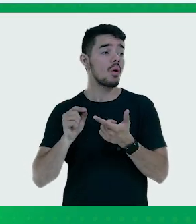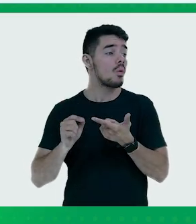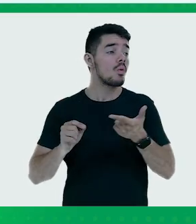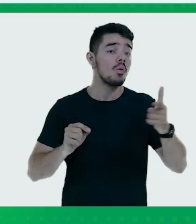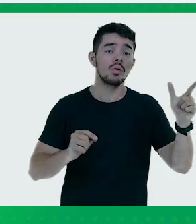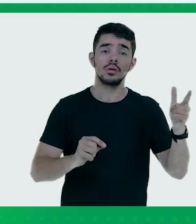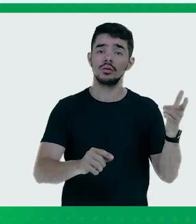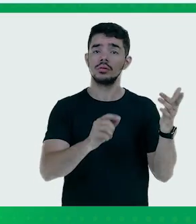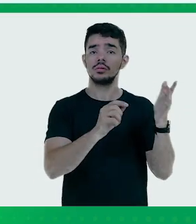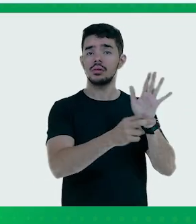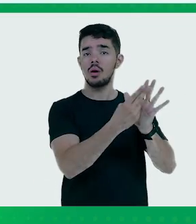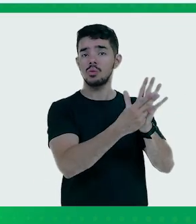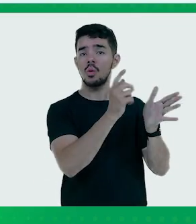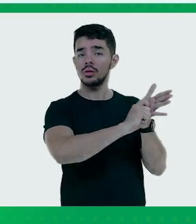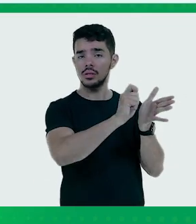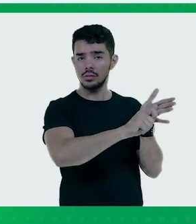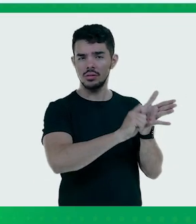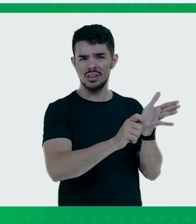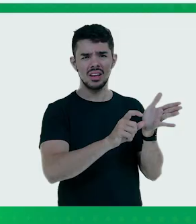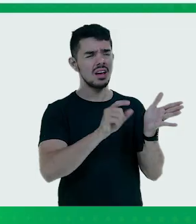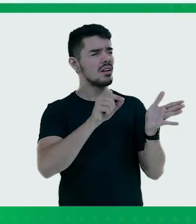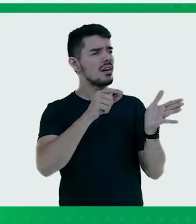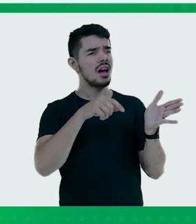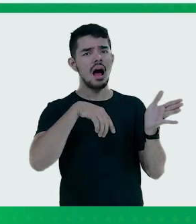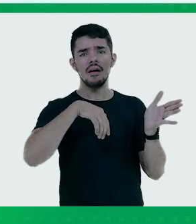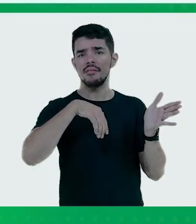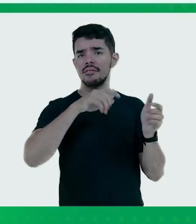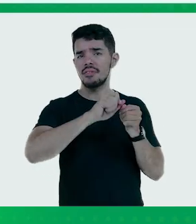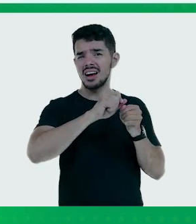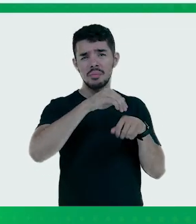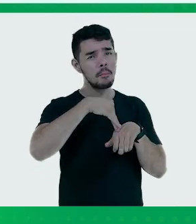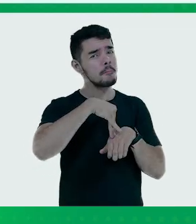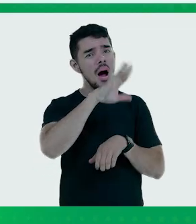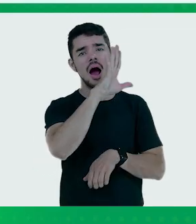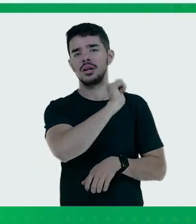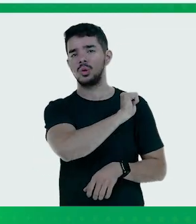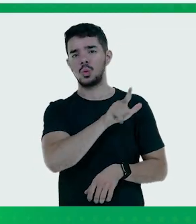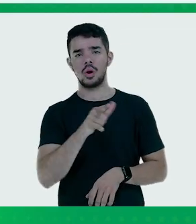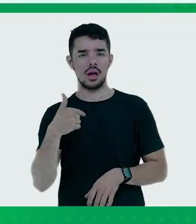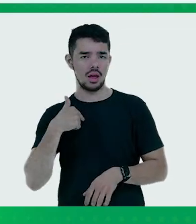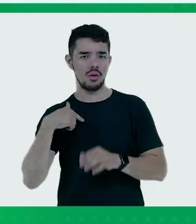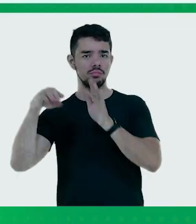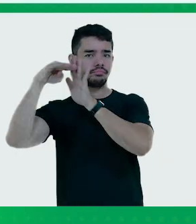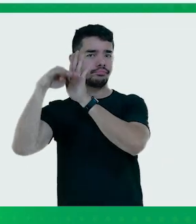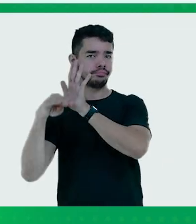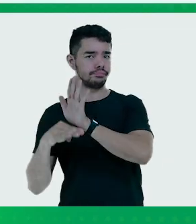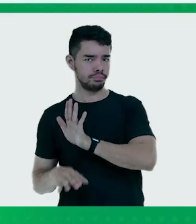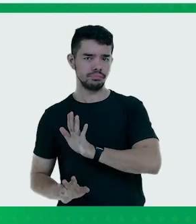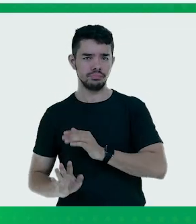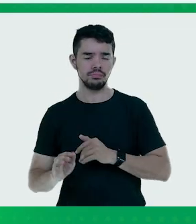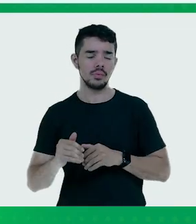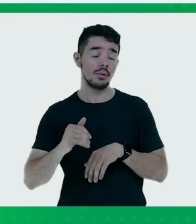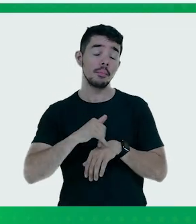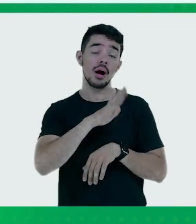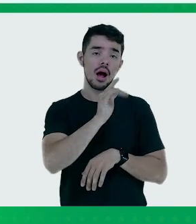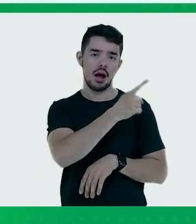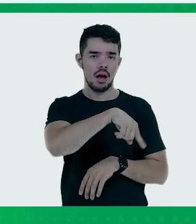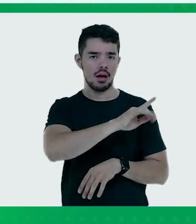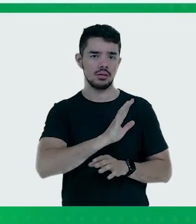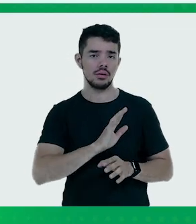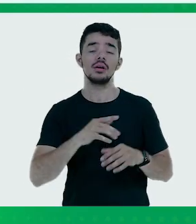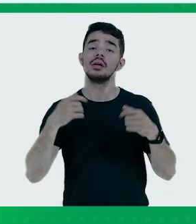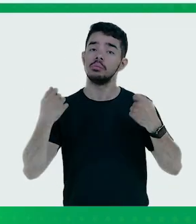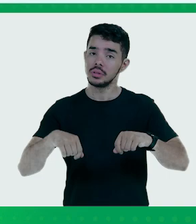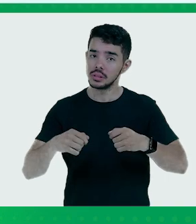vão muito além dessa sequência de características que eu elenquei aqui e vou elencar para vocês. Então